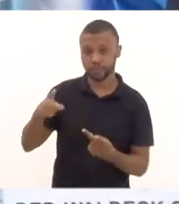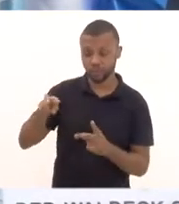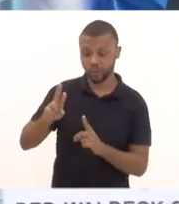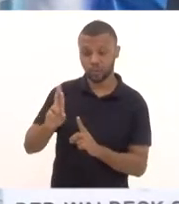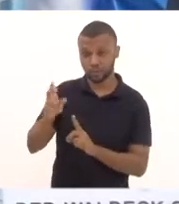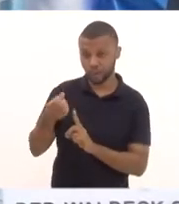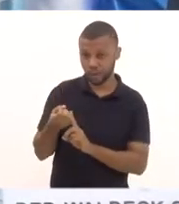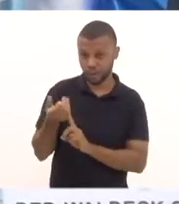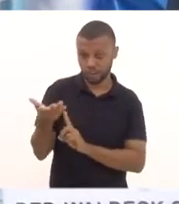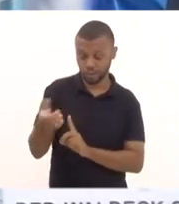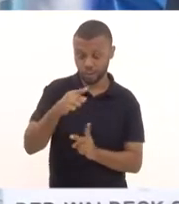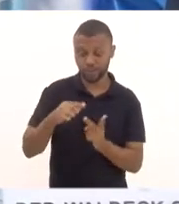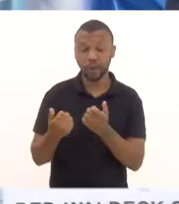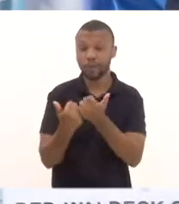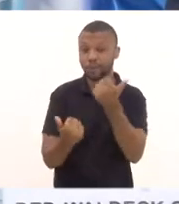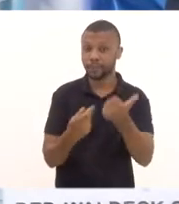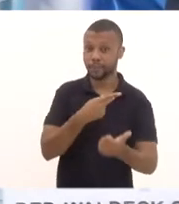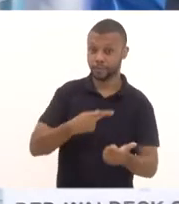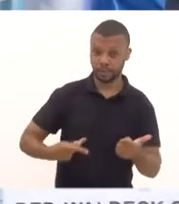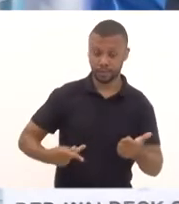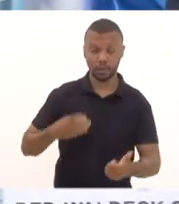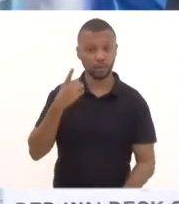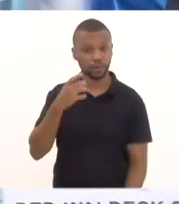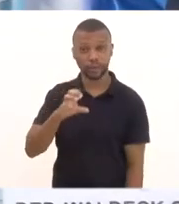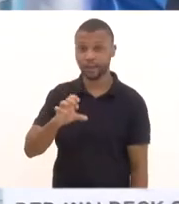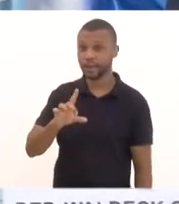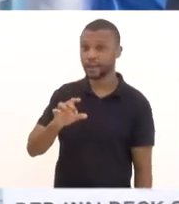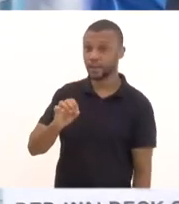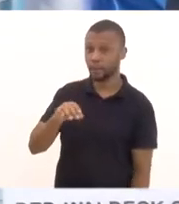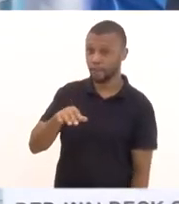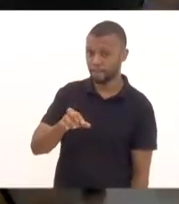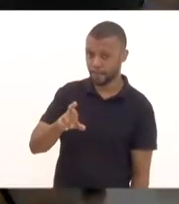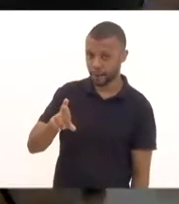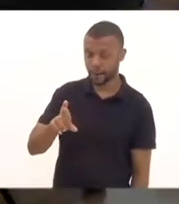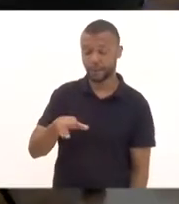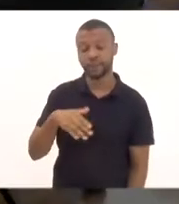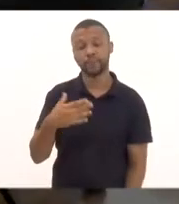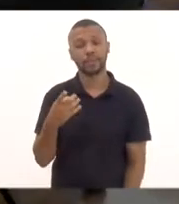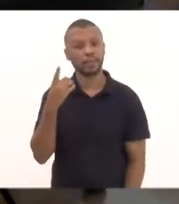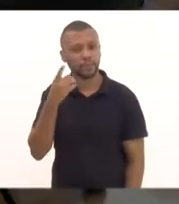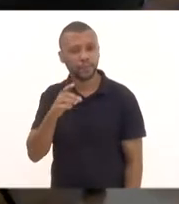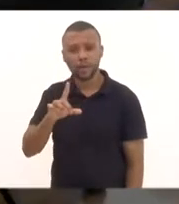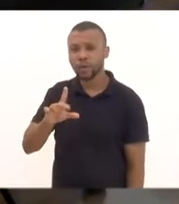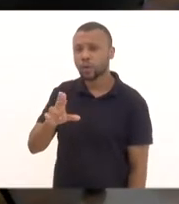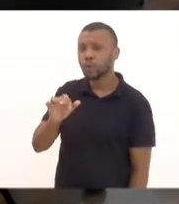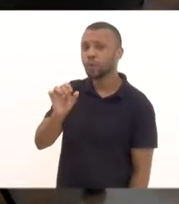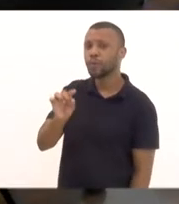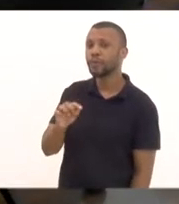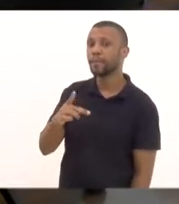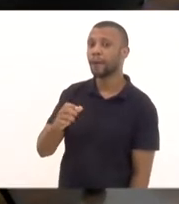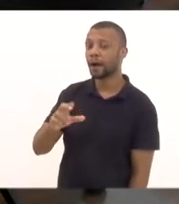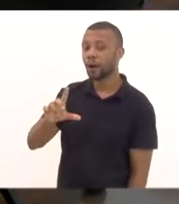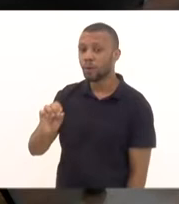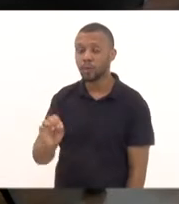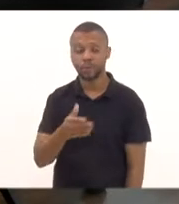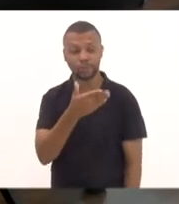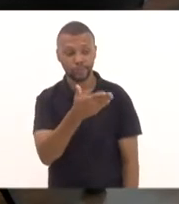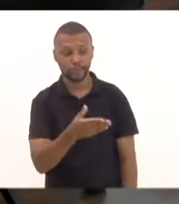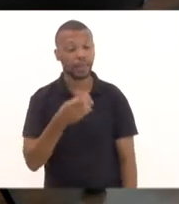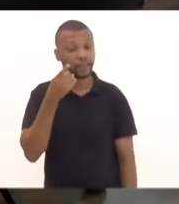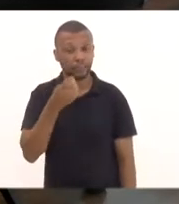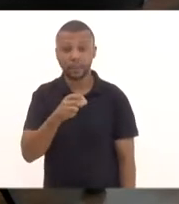relator e o vice-presidente com muito carinho delicadeza mar Coelho meu grande amigo deputados Paulo minha vida Negra deputada Martha Rocha